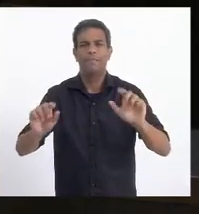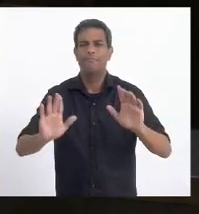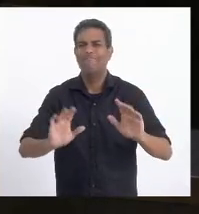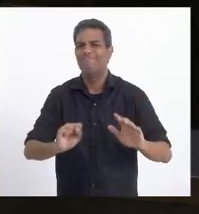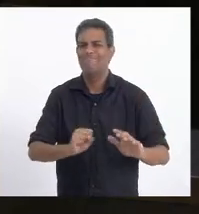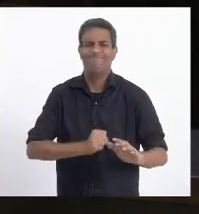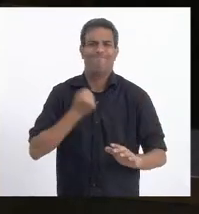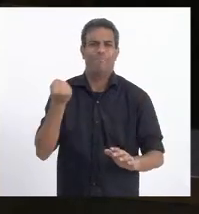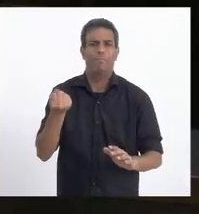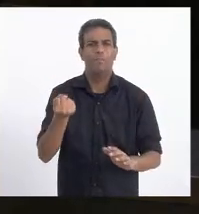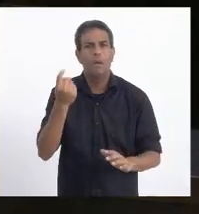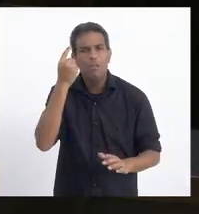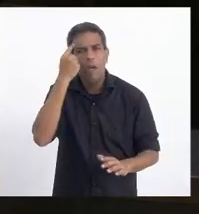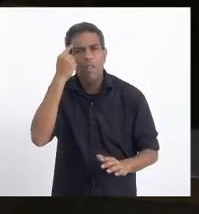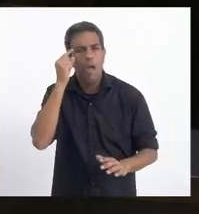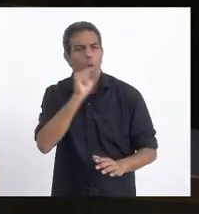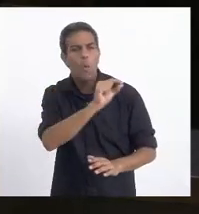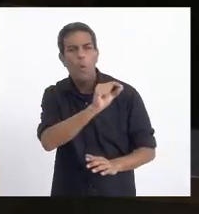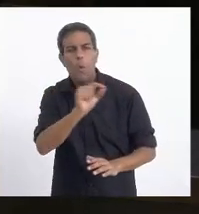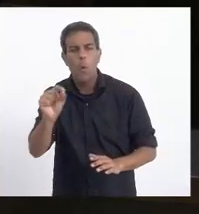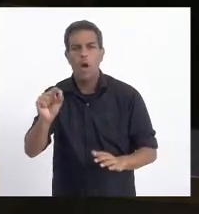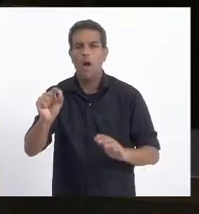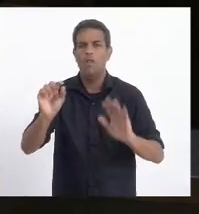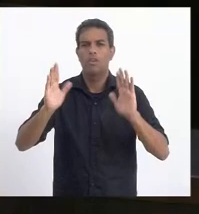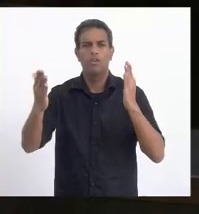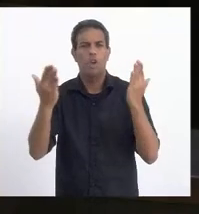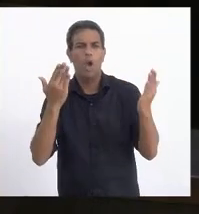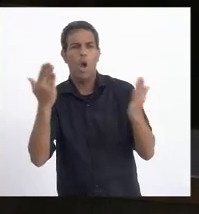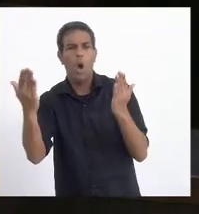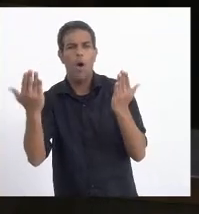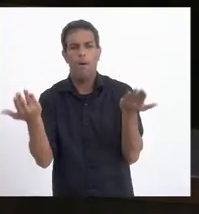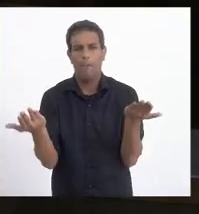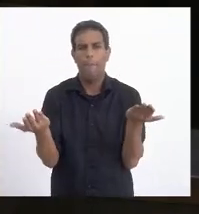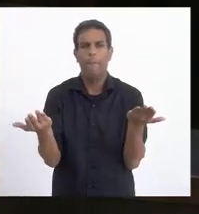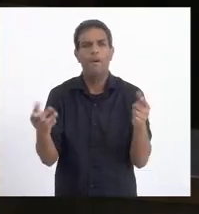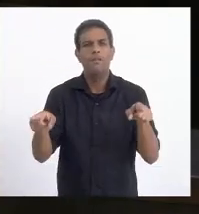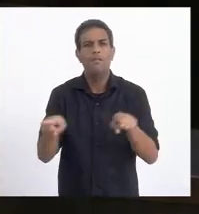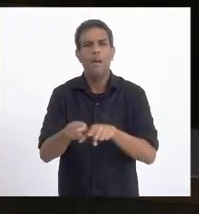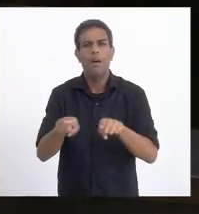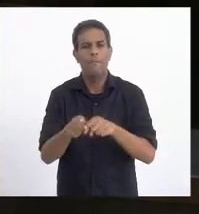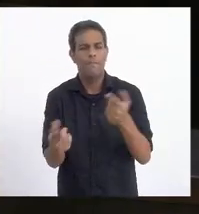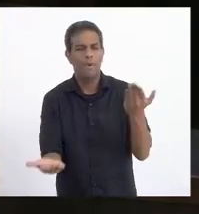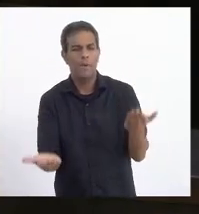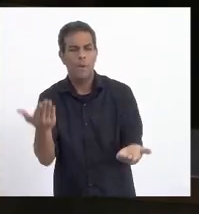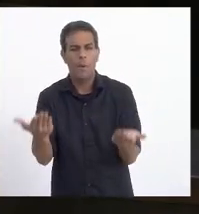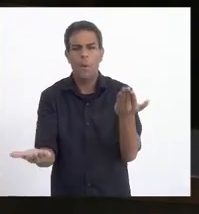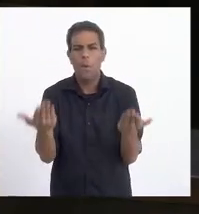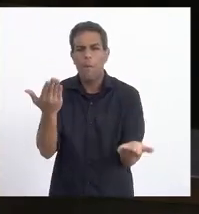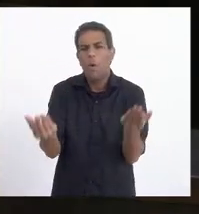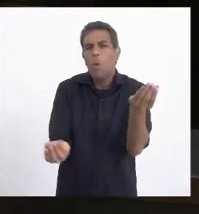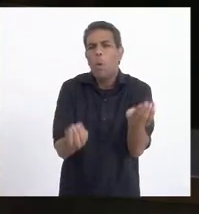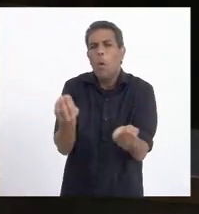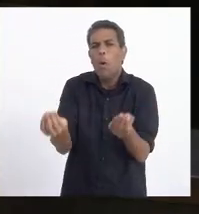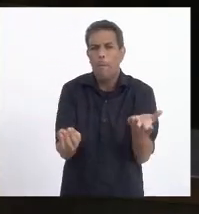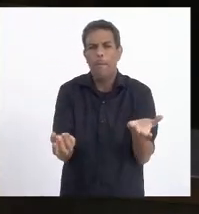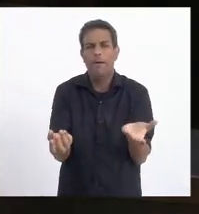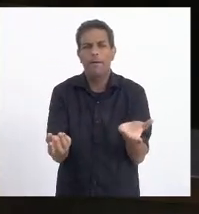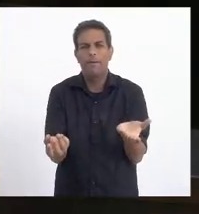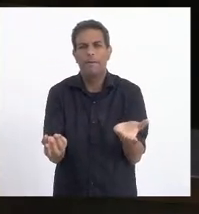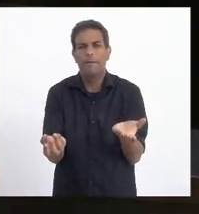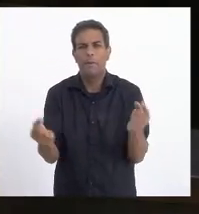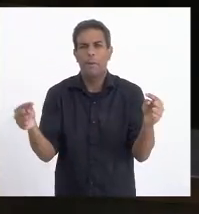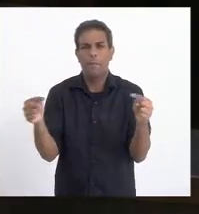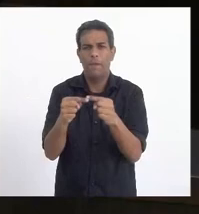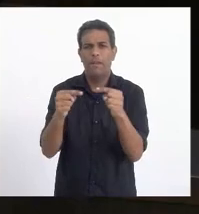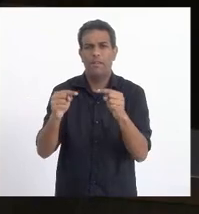odeio essa a ideia sempre a gente tá comparando e muitas vezes equiparando e com os militares